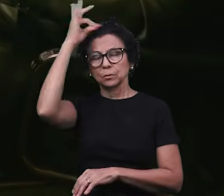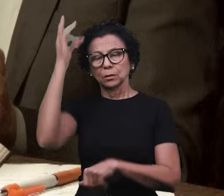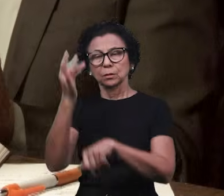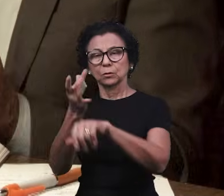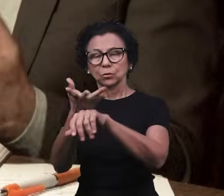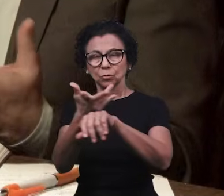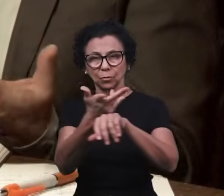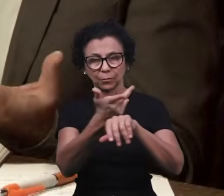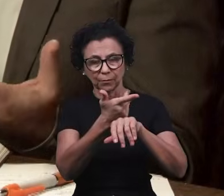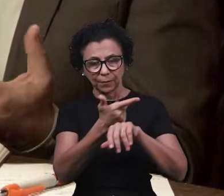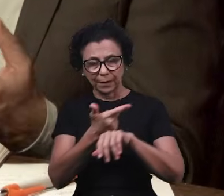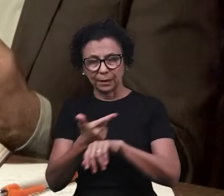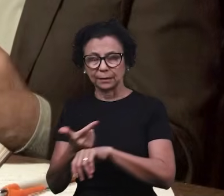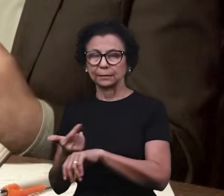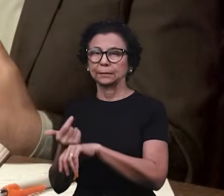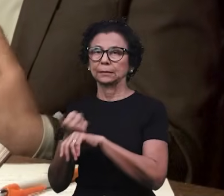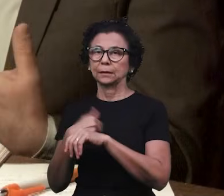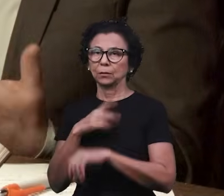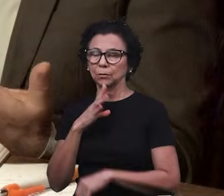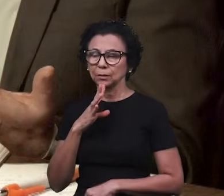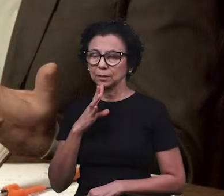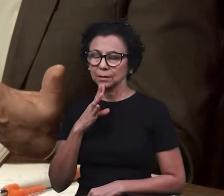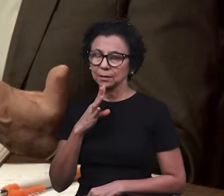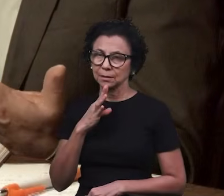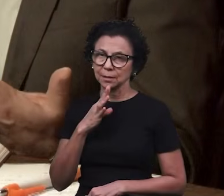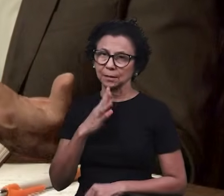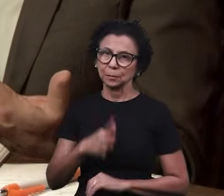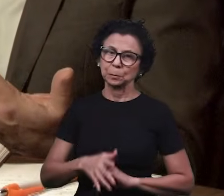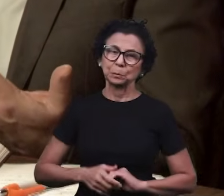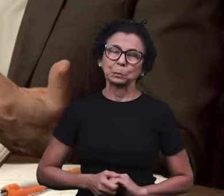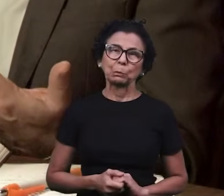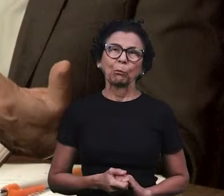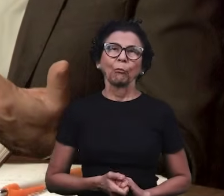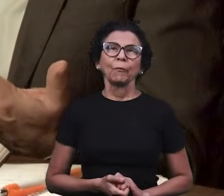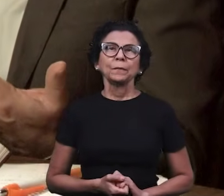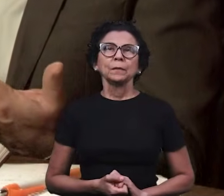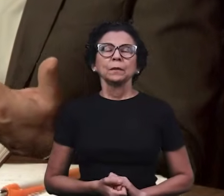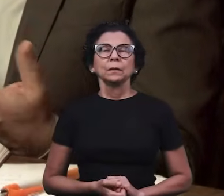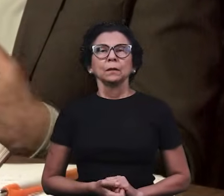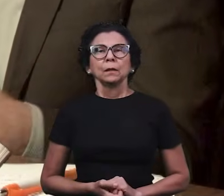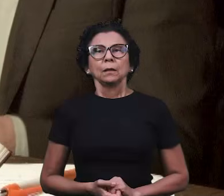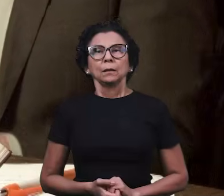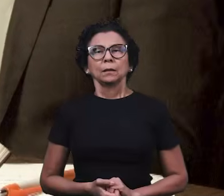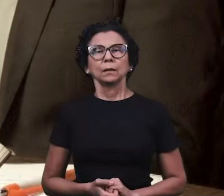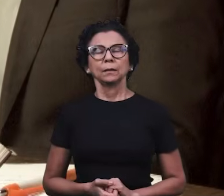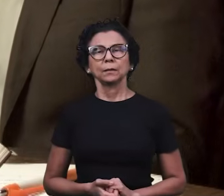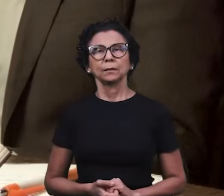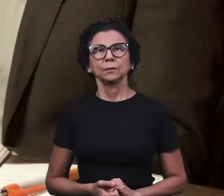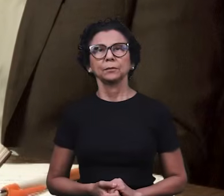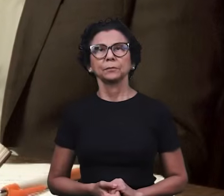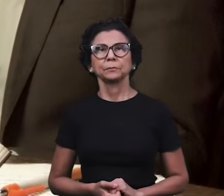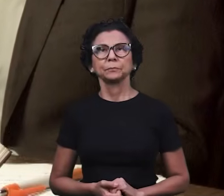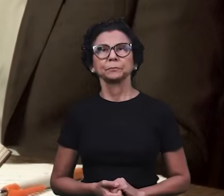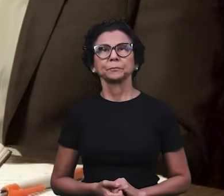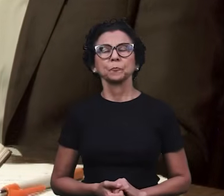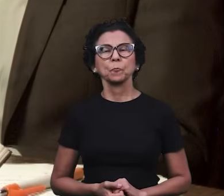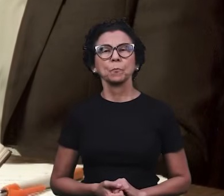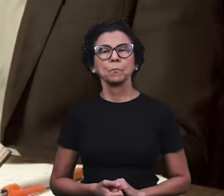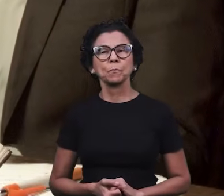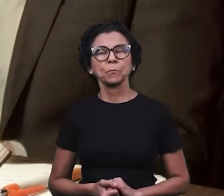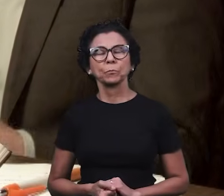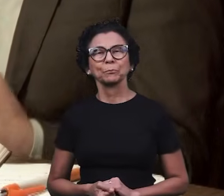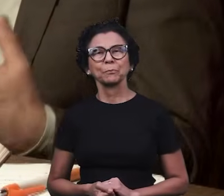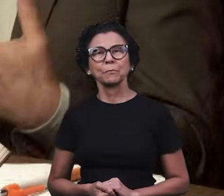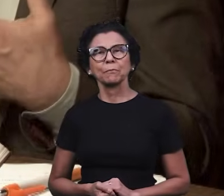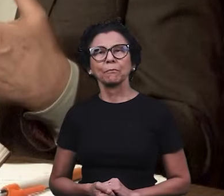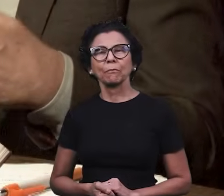outra maneira de realizar a não ser pelo Espírito. E o sacerdócio no